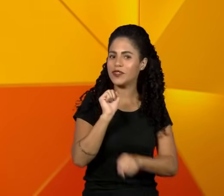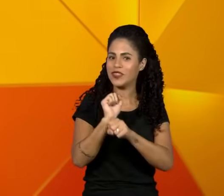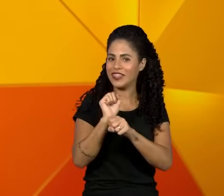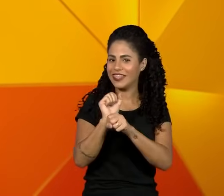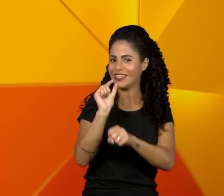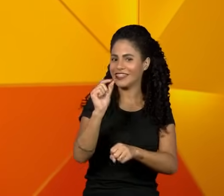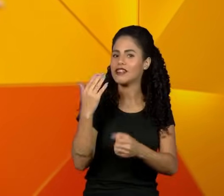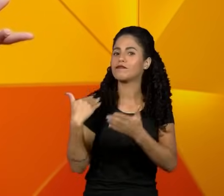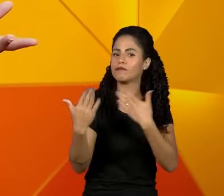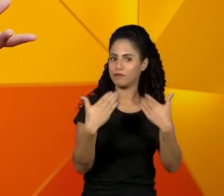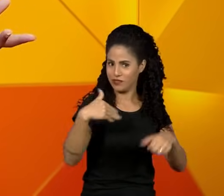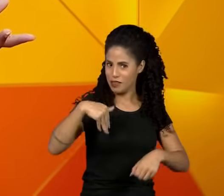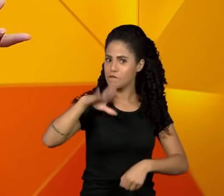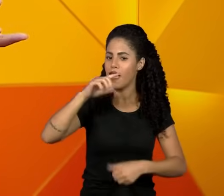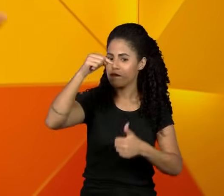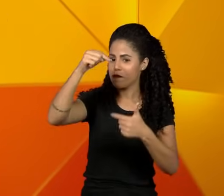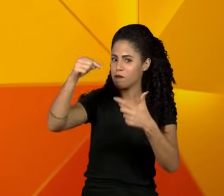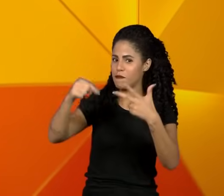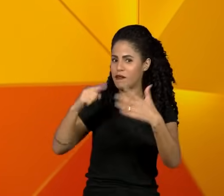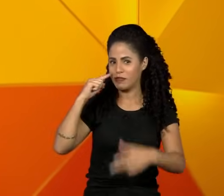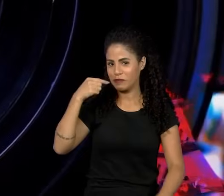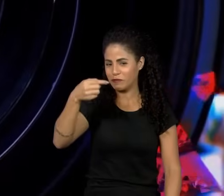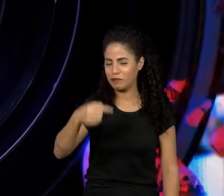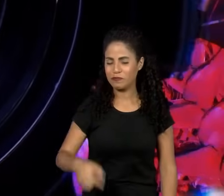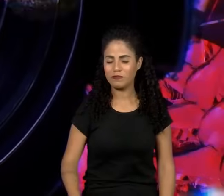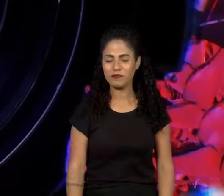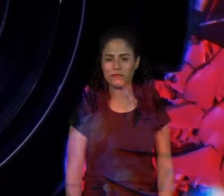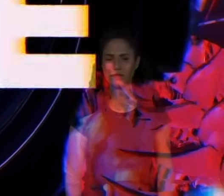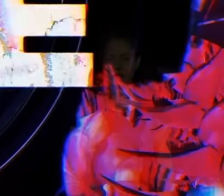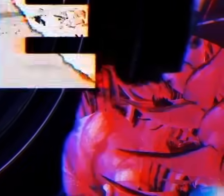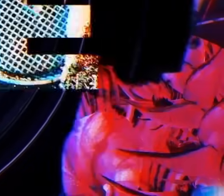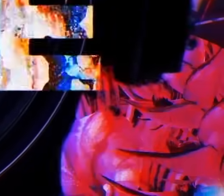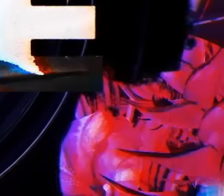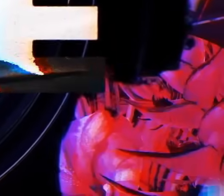gente tem muito mais para falar sobre o audiovisual brasileiro.